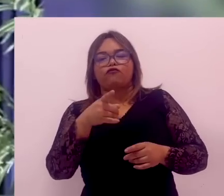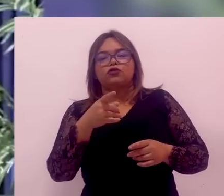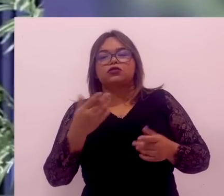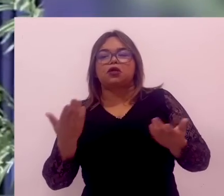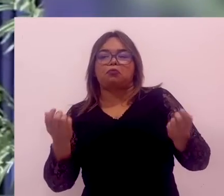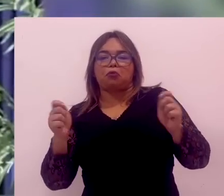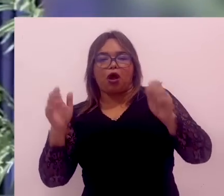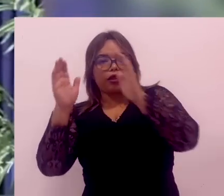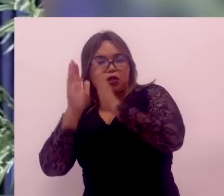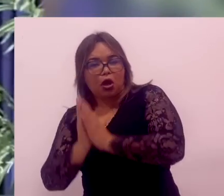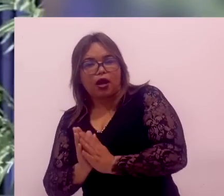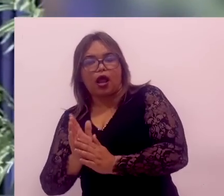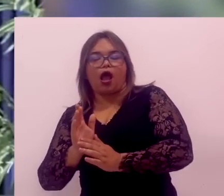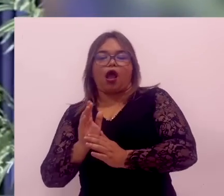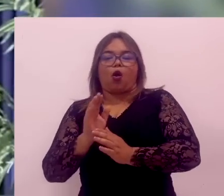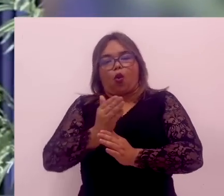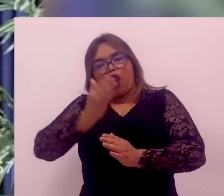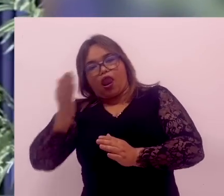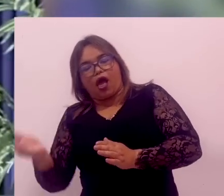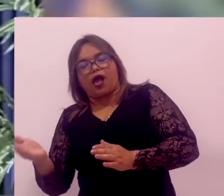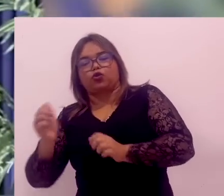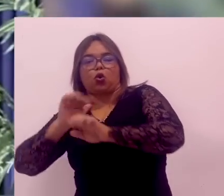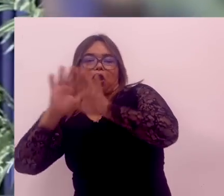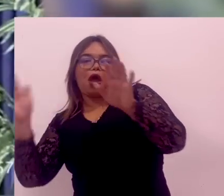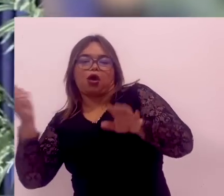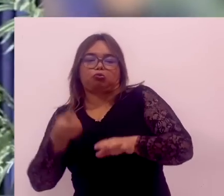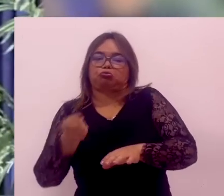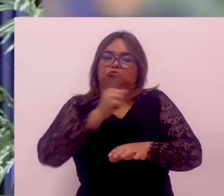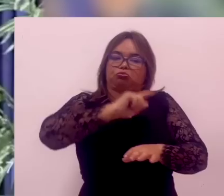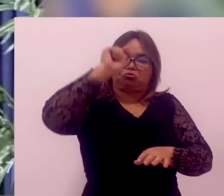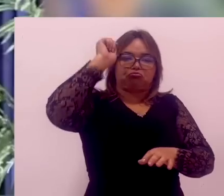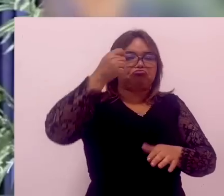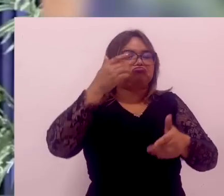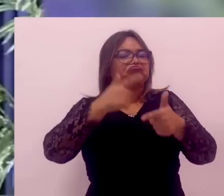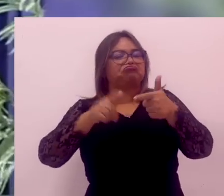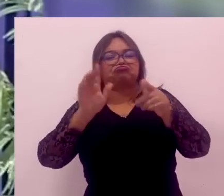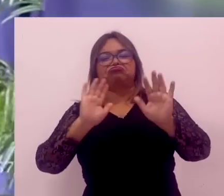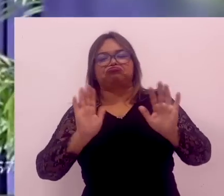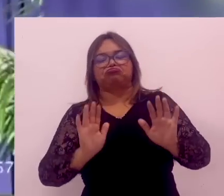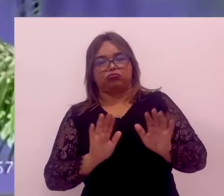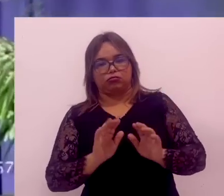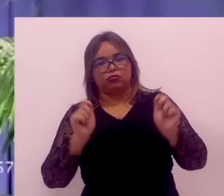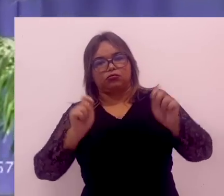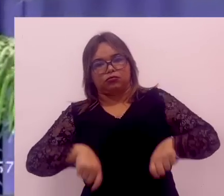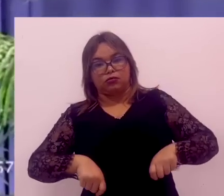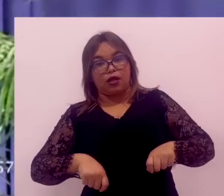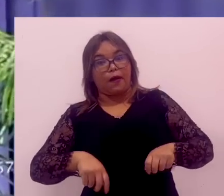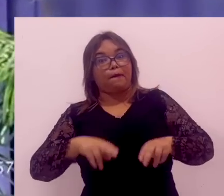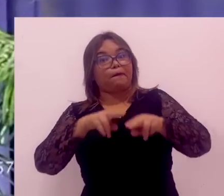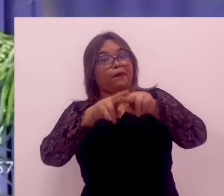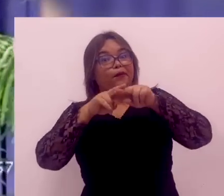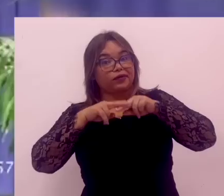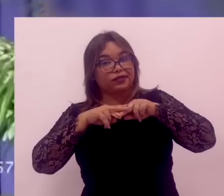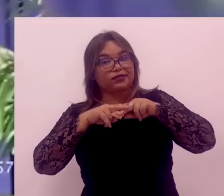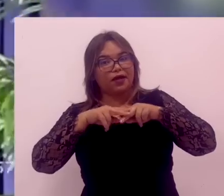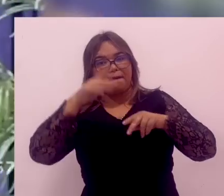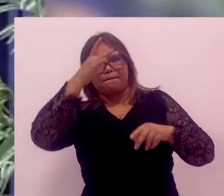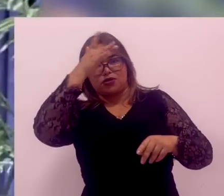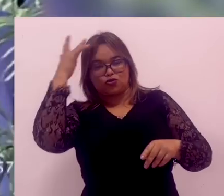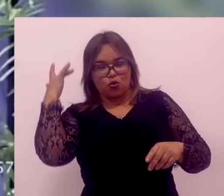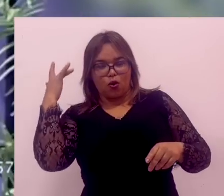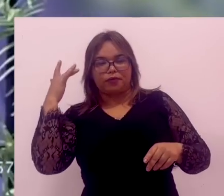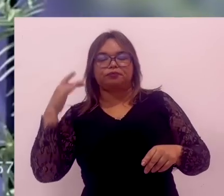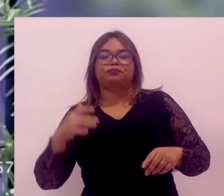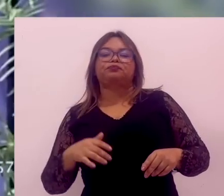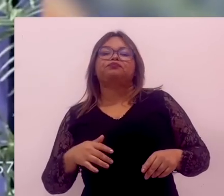menor diferença. É por isso que é interessante que os adoradores do lado da luz são conhecidos como